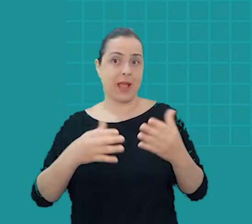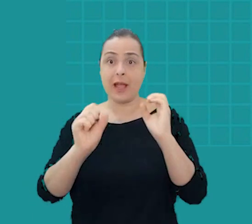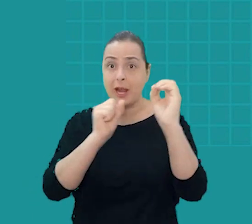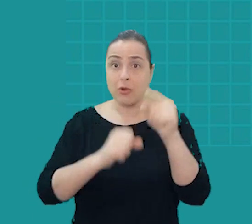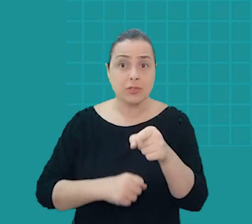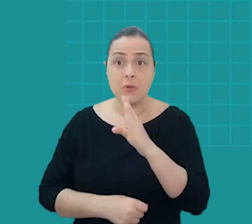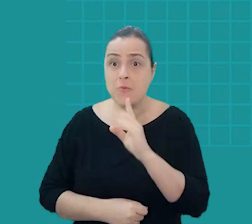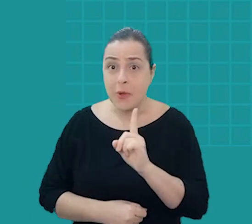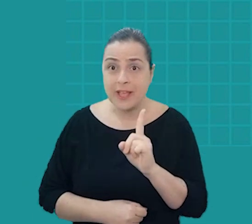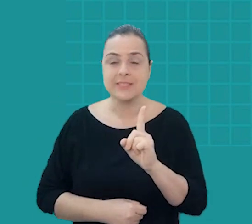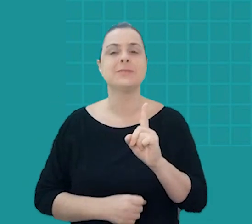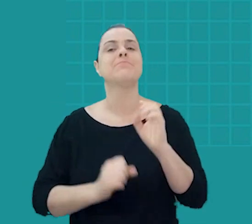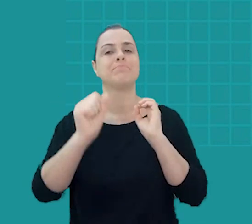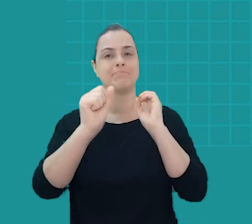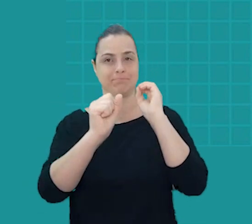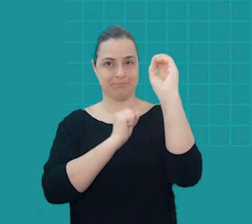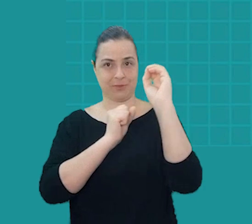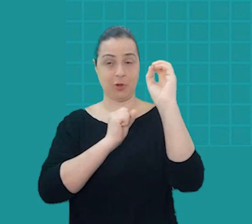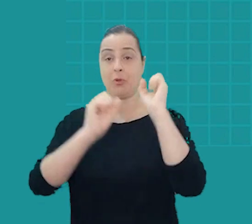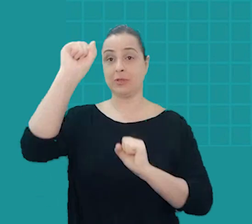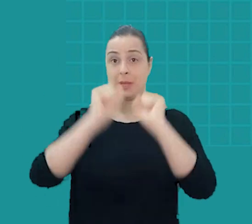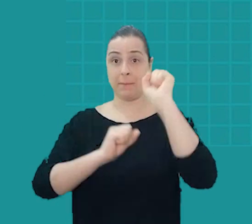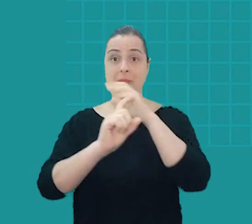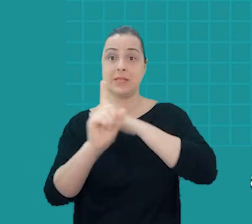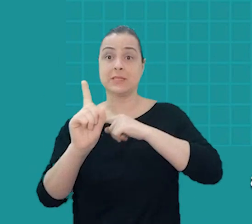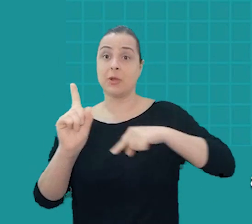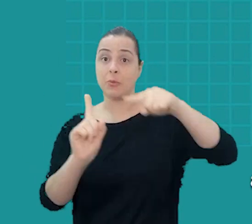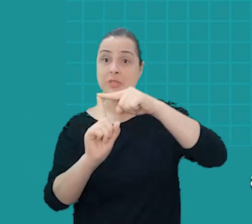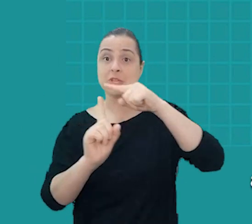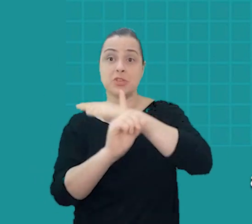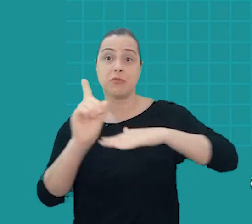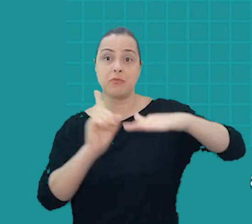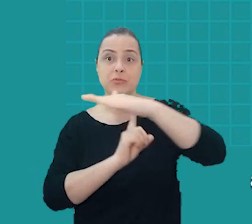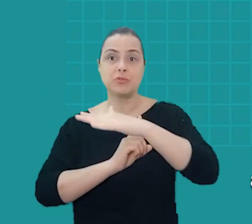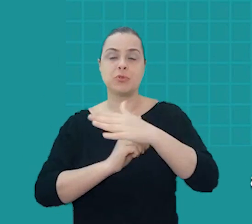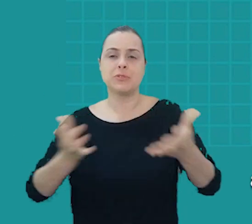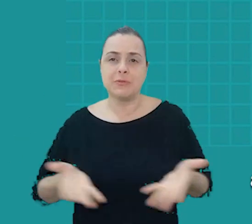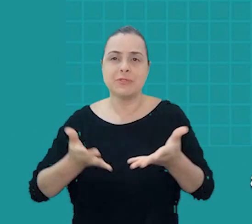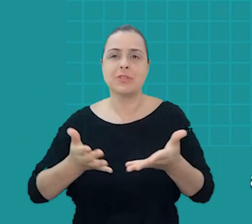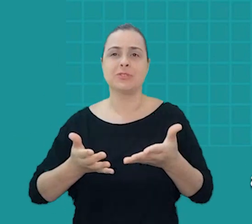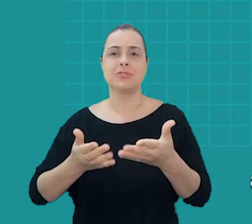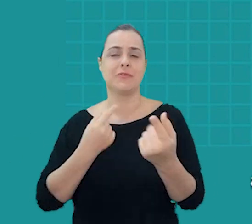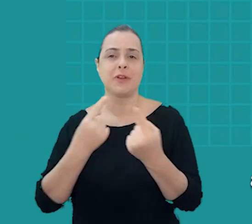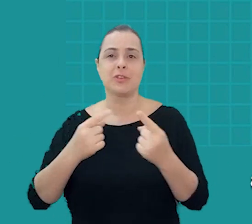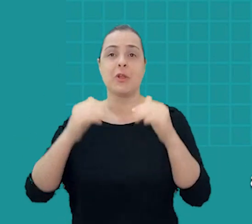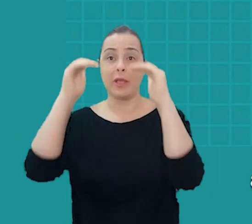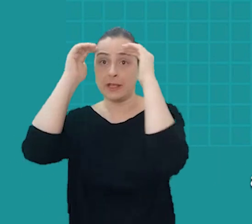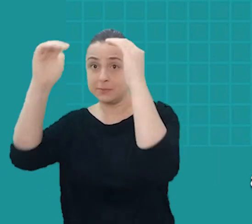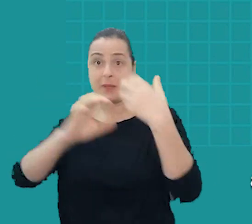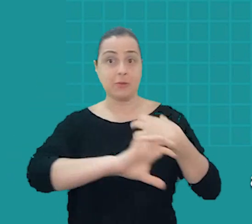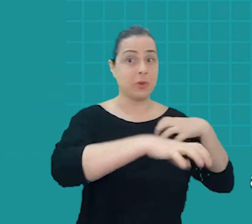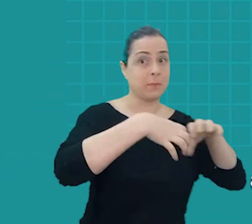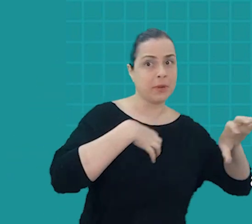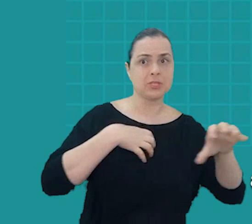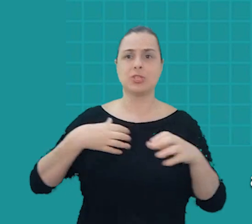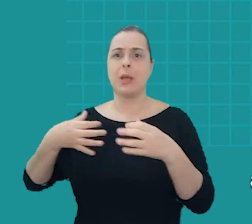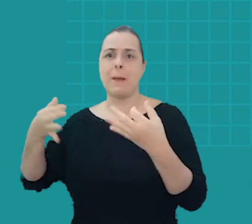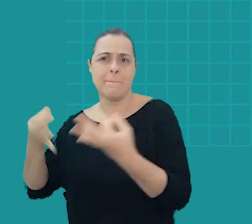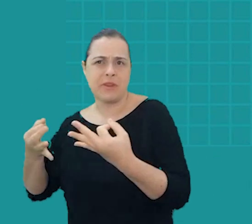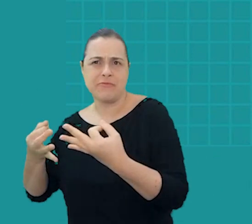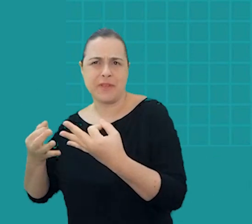Carlotas é uma empresa com propósito social que busca trazer o diálogo sobre o respeito, a empatia, a desconstrução